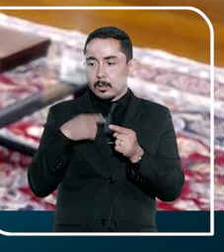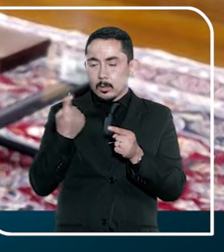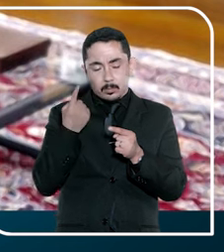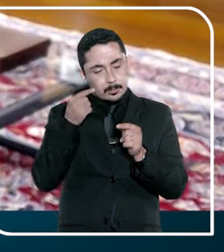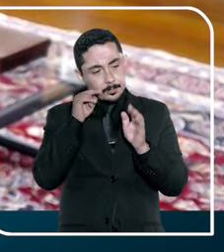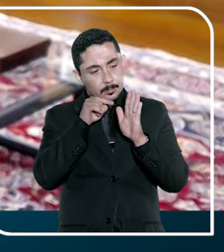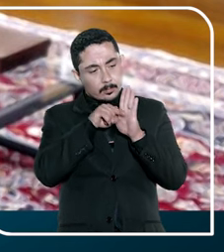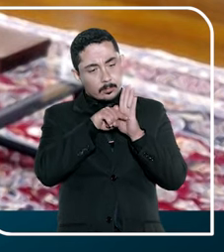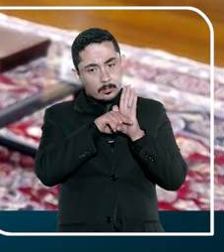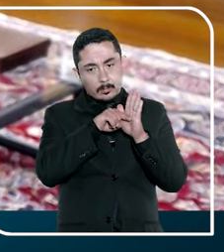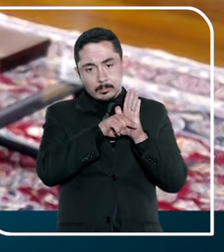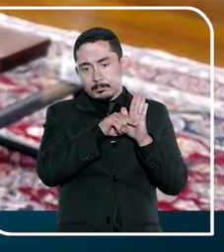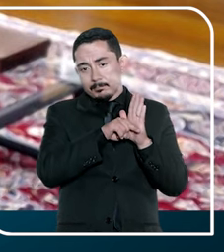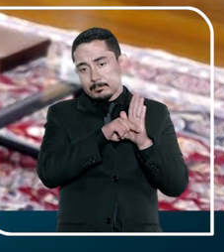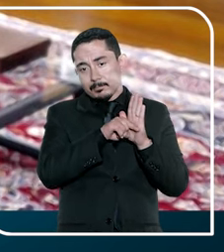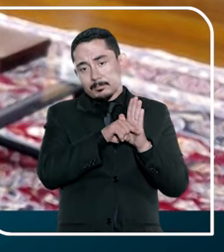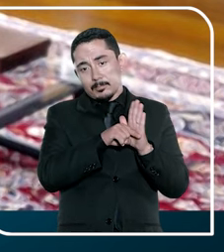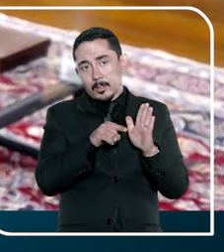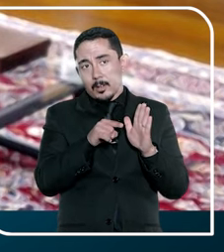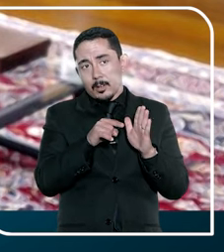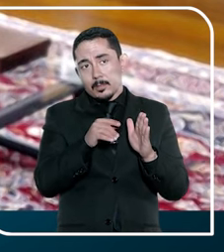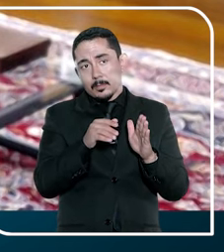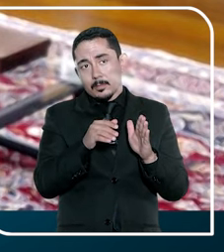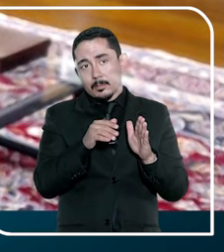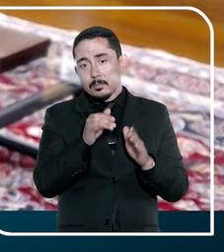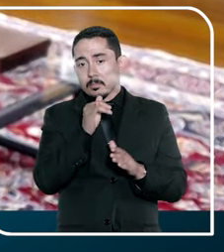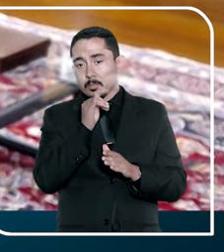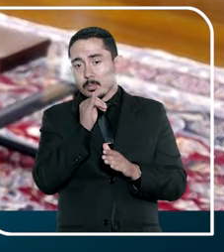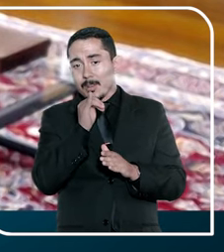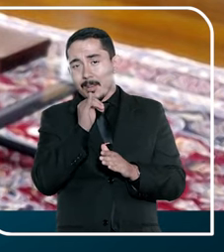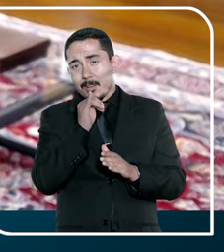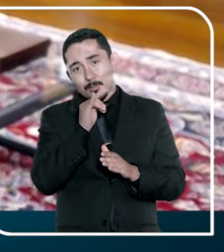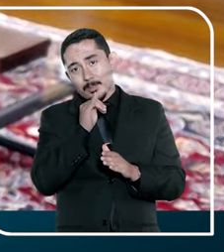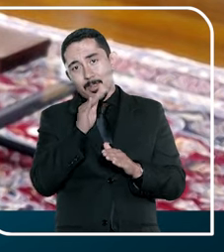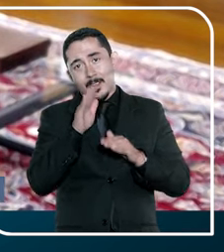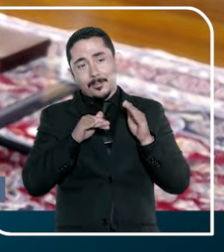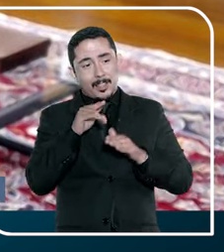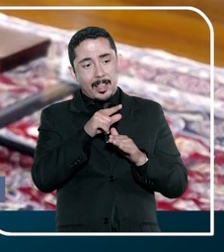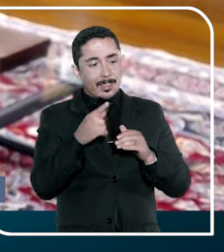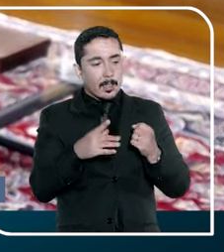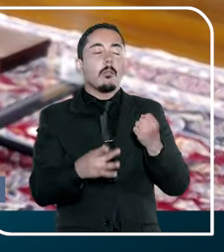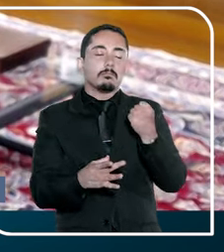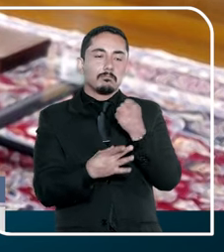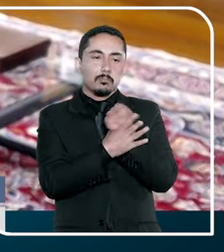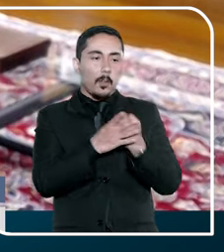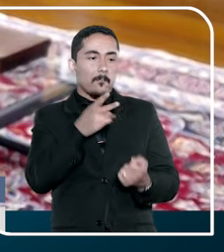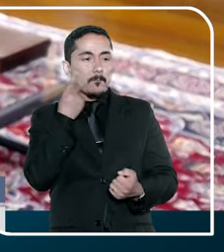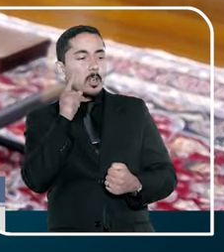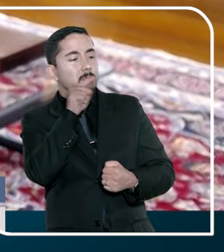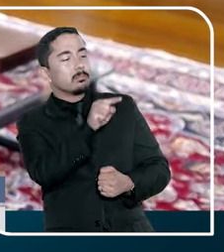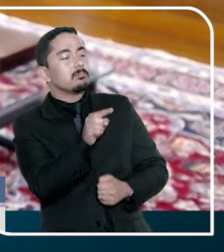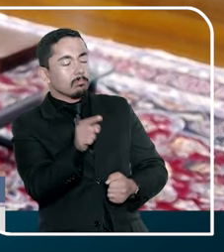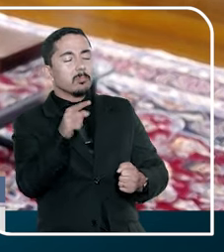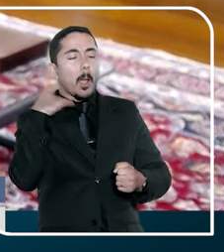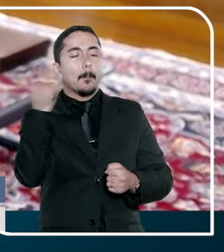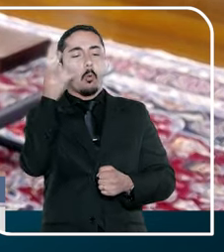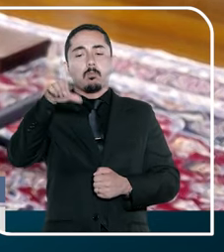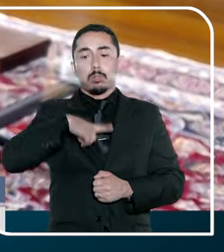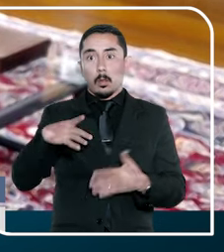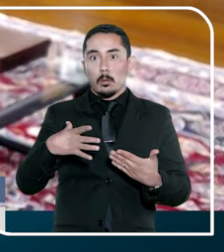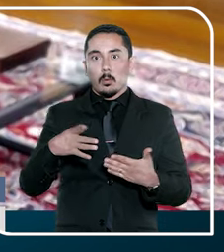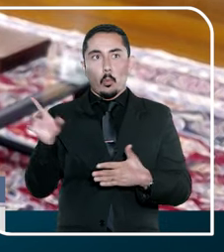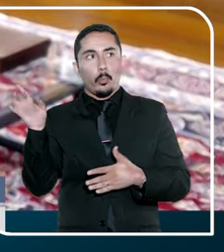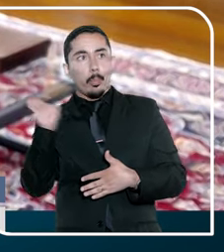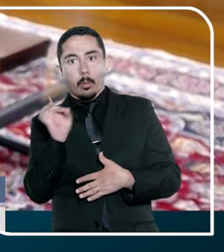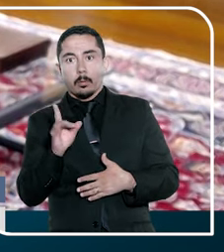eh de uma maneira muito muito segura dizer se uma conduta é ou não significante isso realmente como destacado